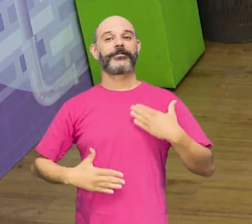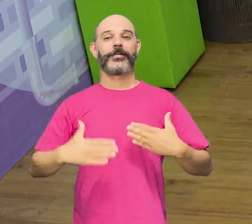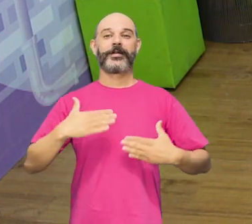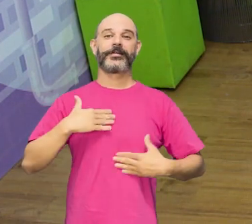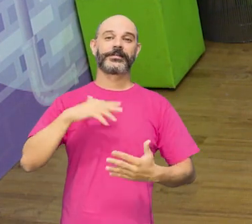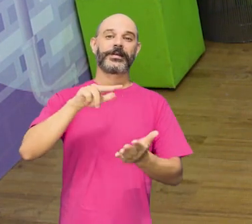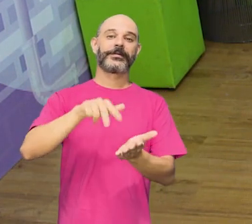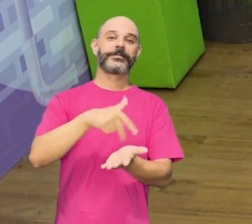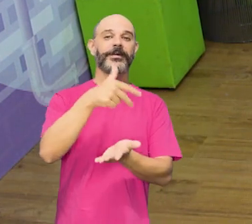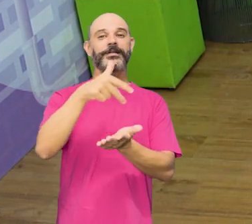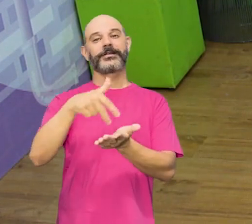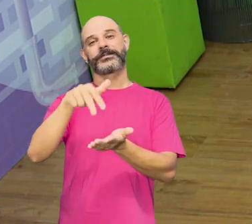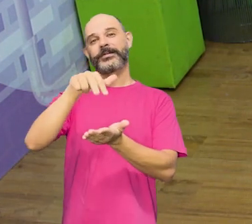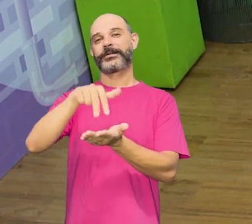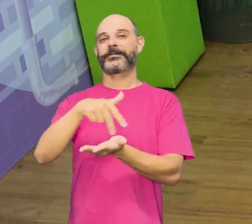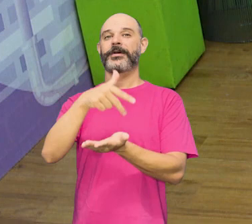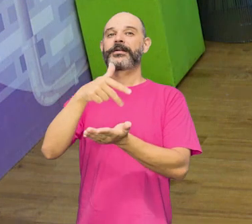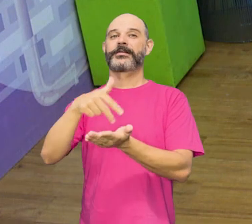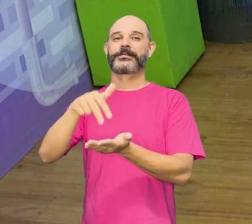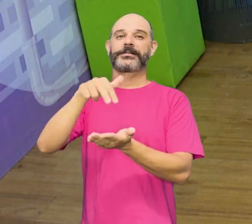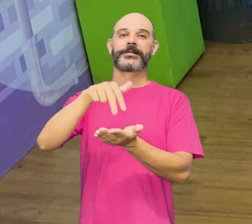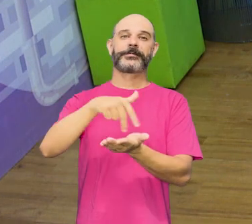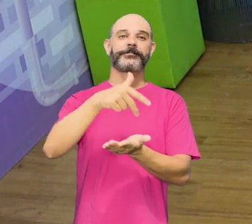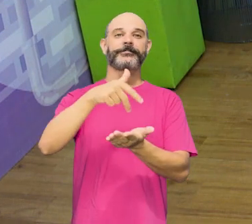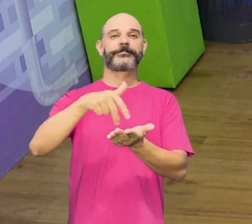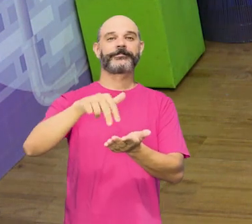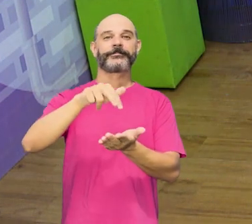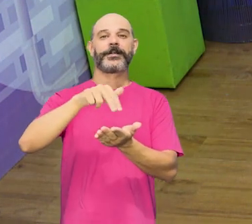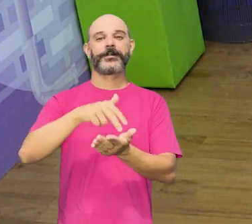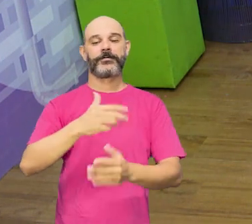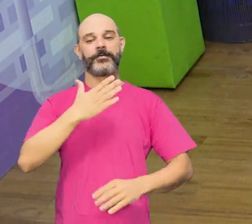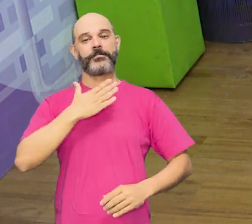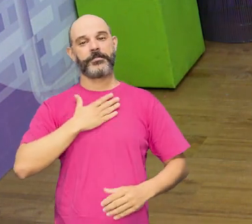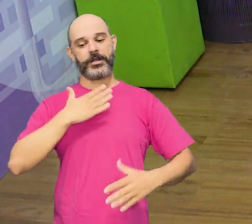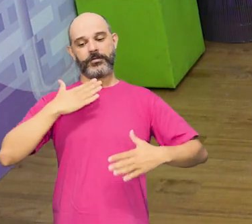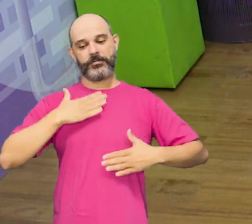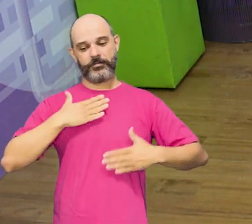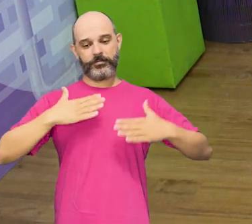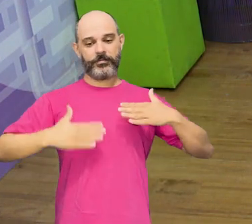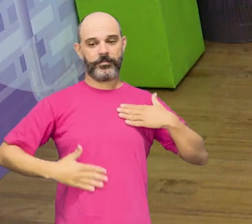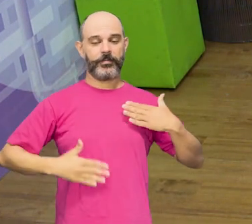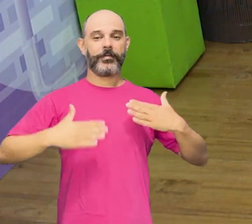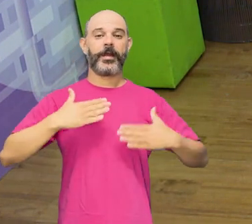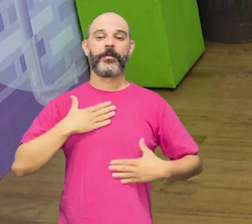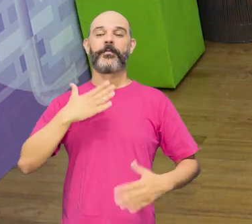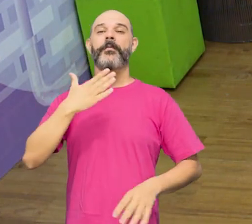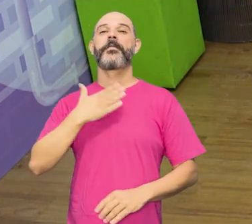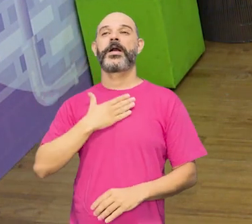Meu corpinho, ele balança, balança, balança.